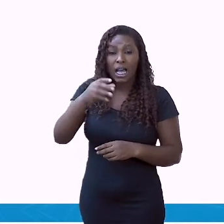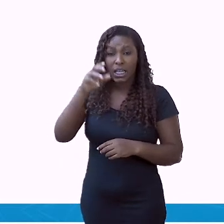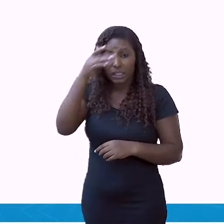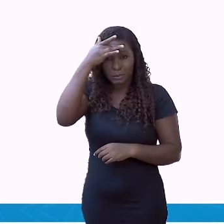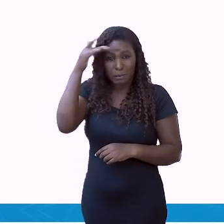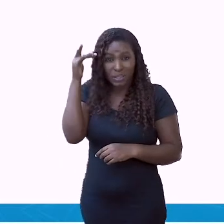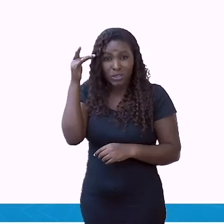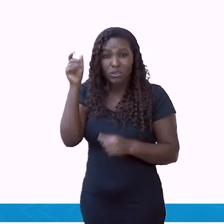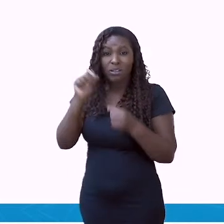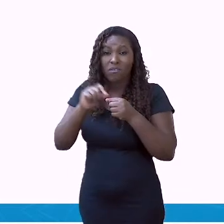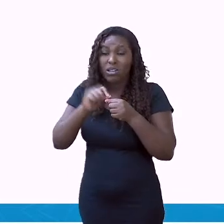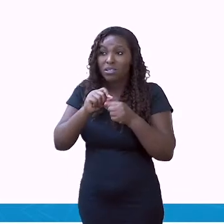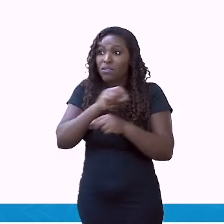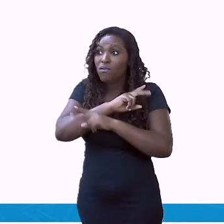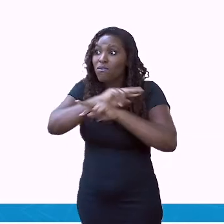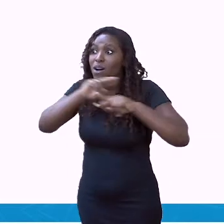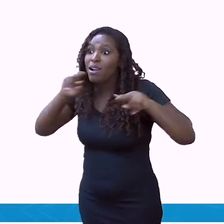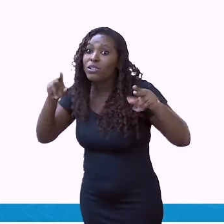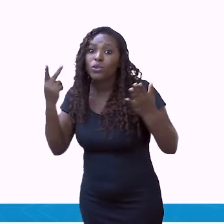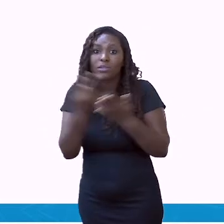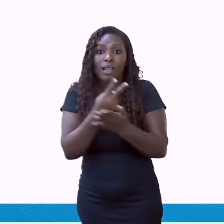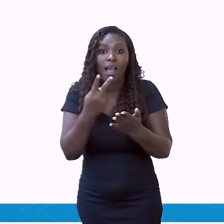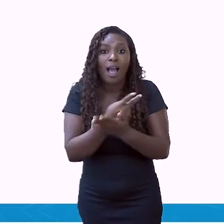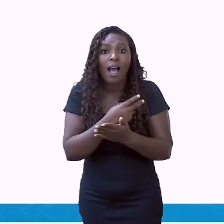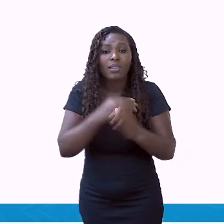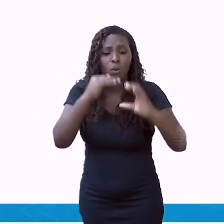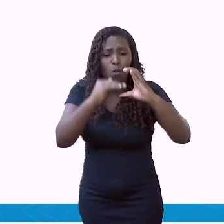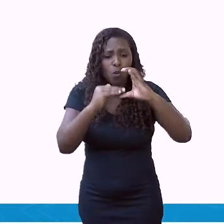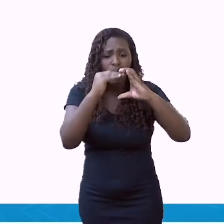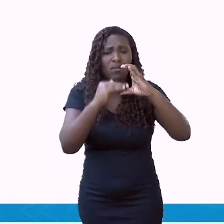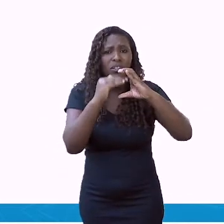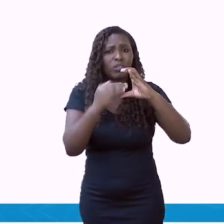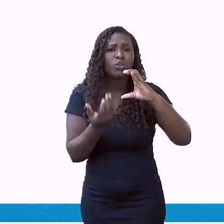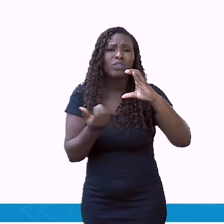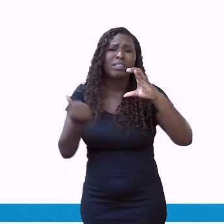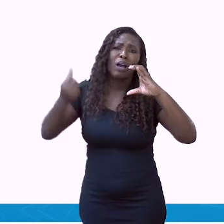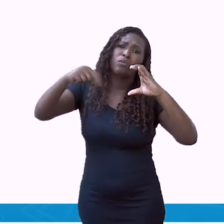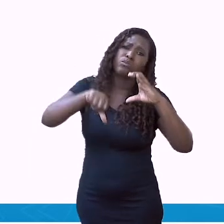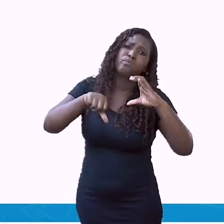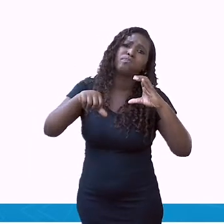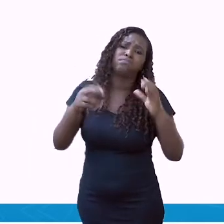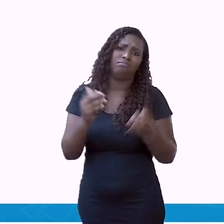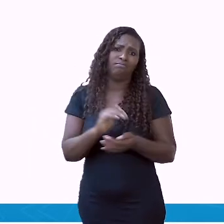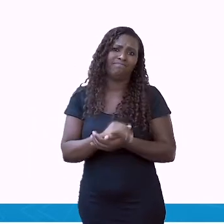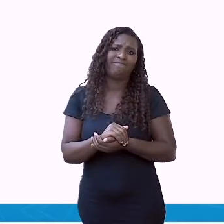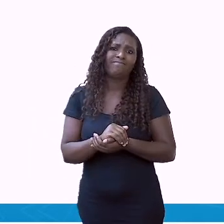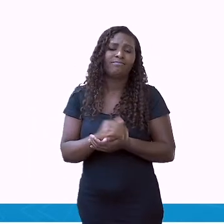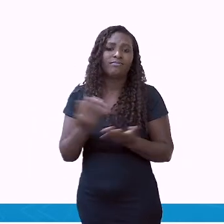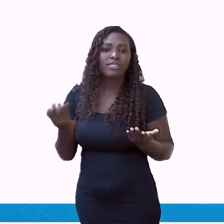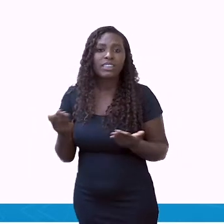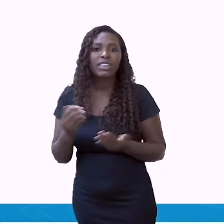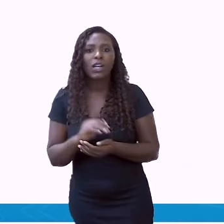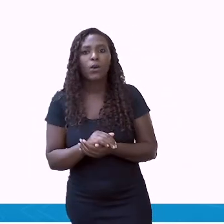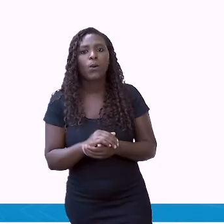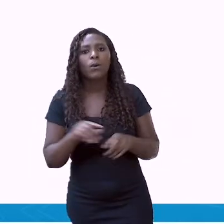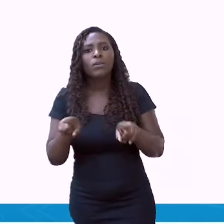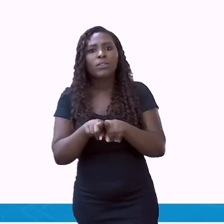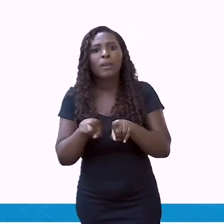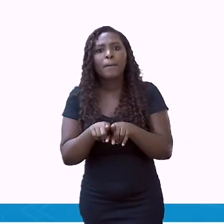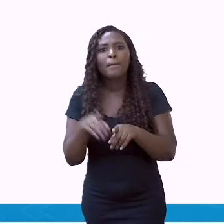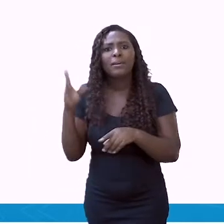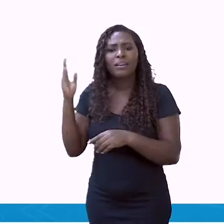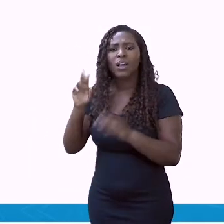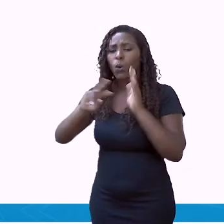secas, enchentes, cada vez mais a elevação dos níveis dos oceanos. Por